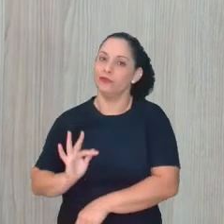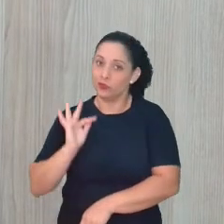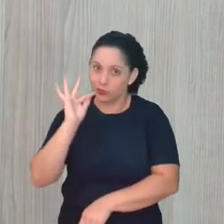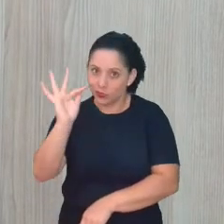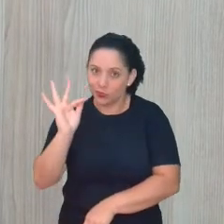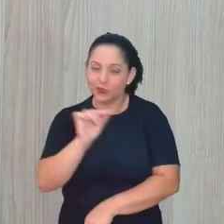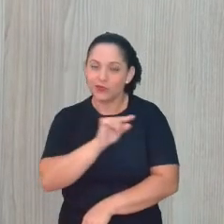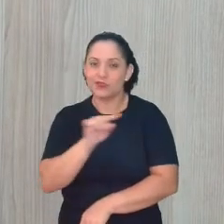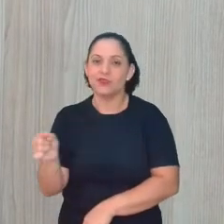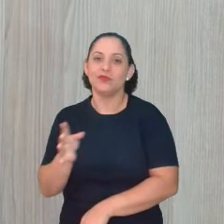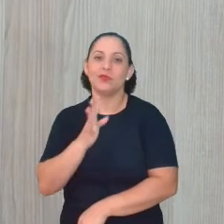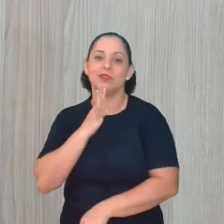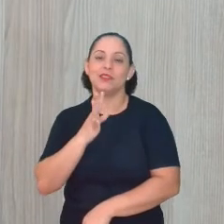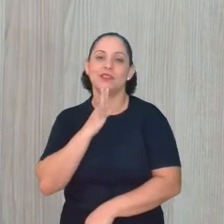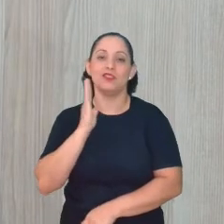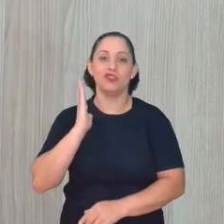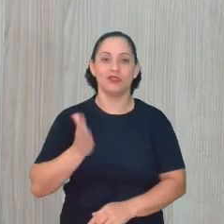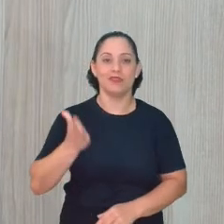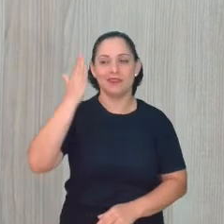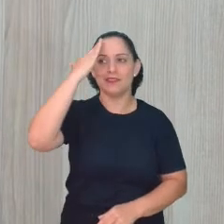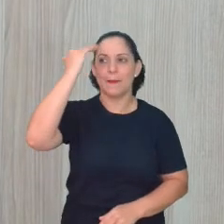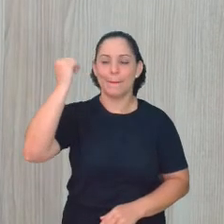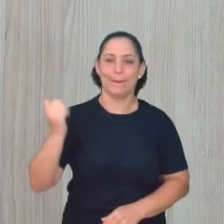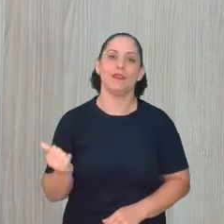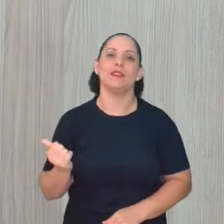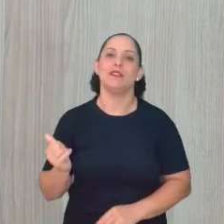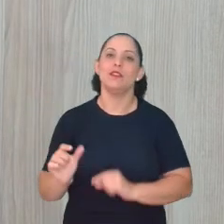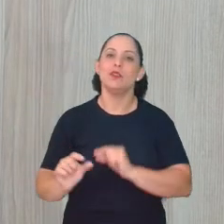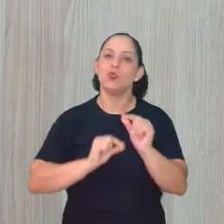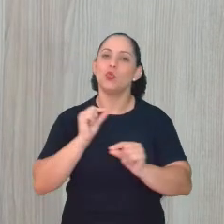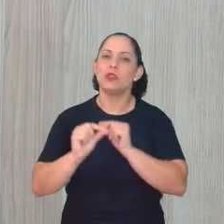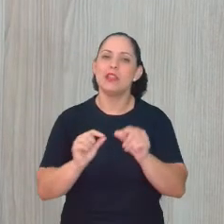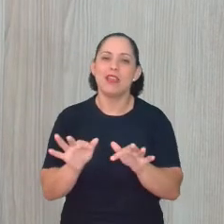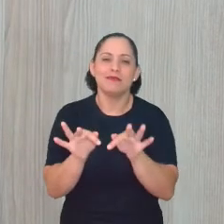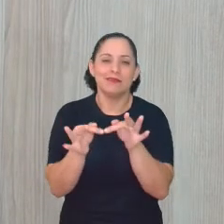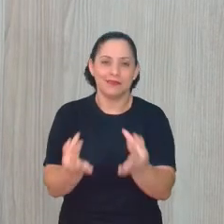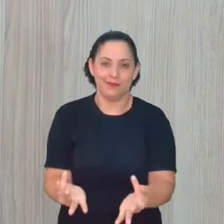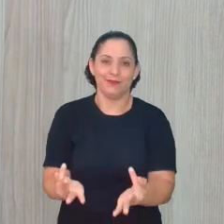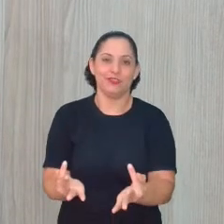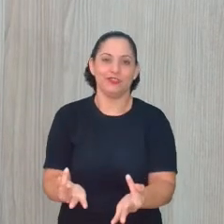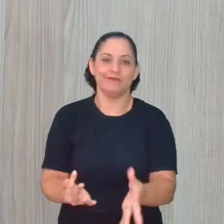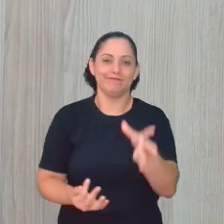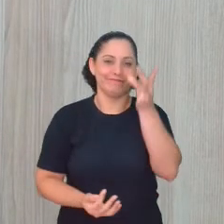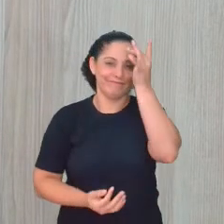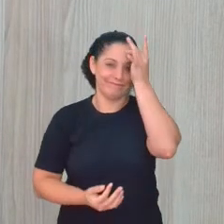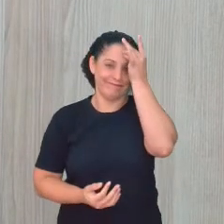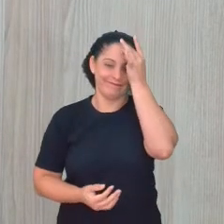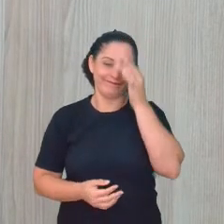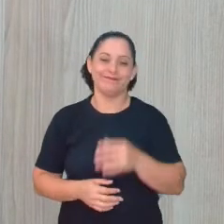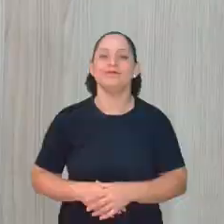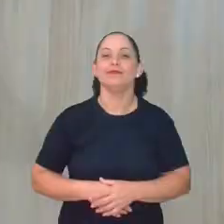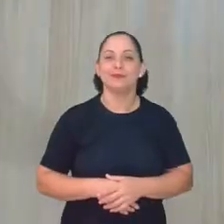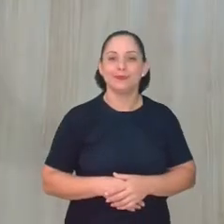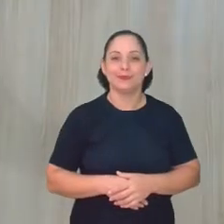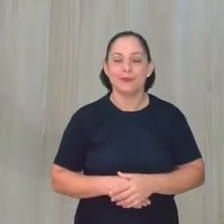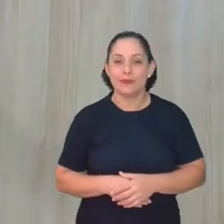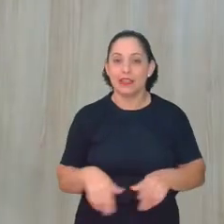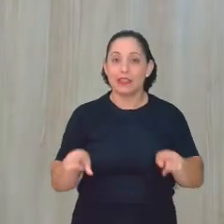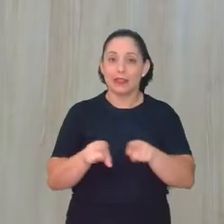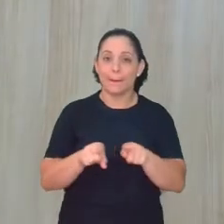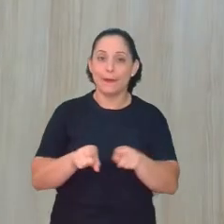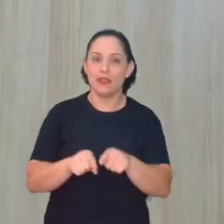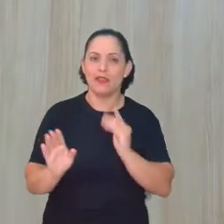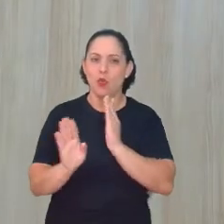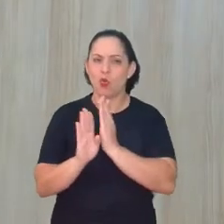parecido, vocês já vão desenvolver aí algo bem mais simples na tua mente, não é isso, Pedro? E você consegue encontrar a relação também, né,